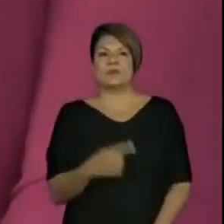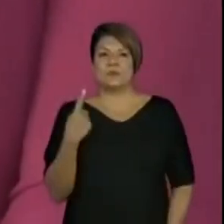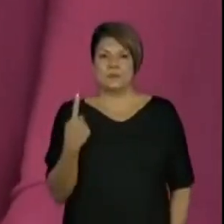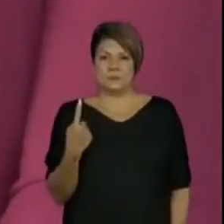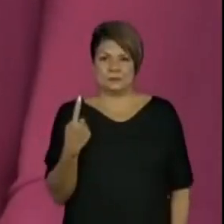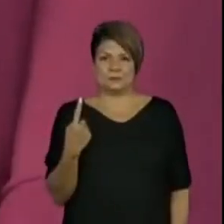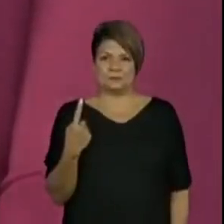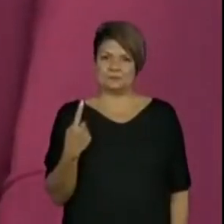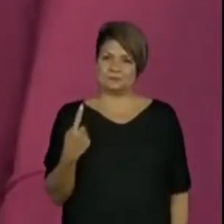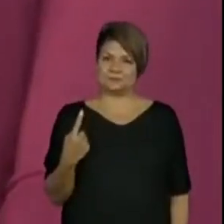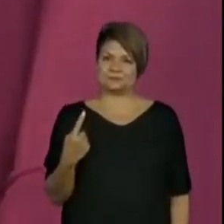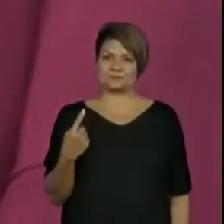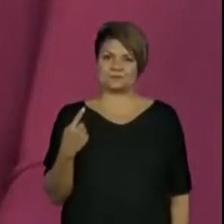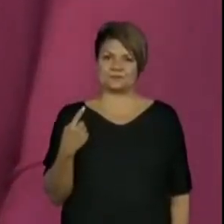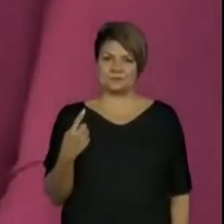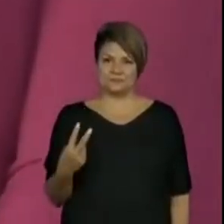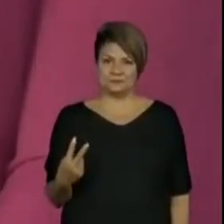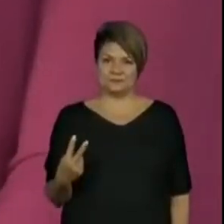Um,